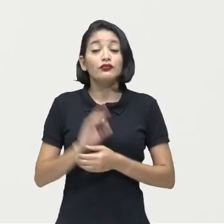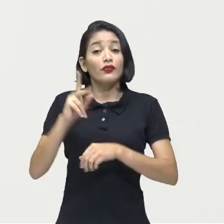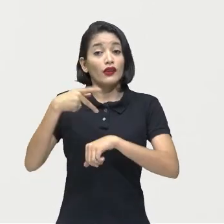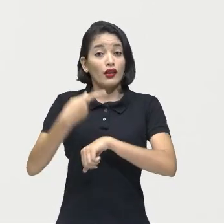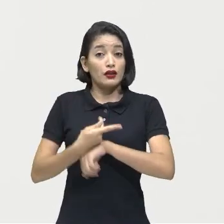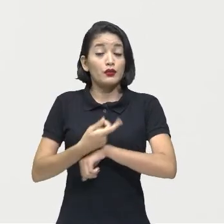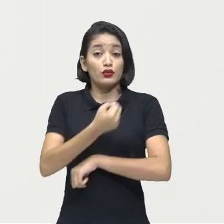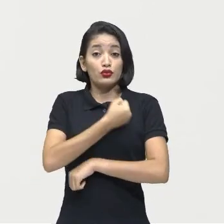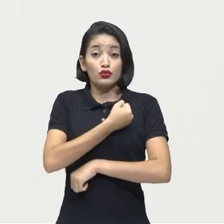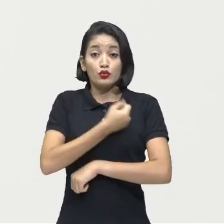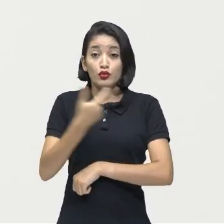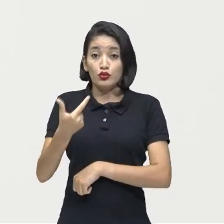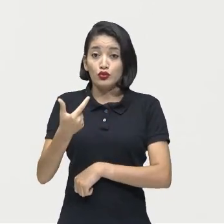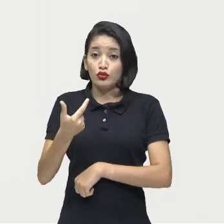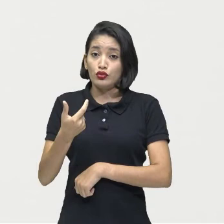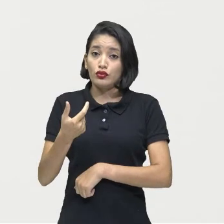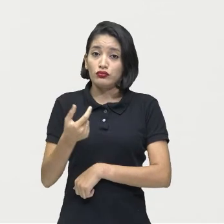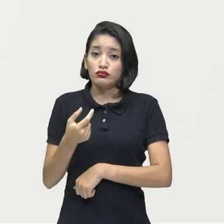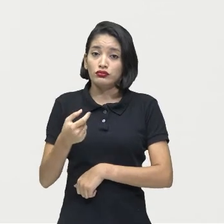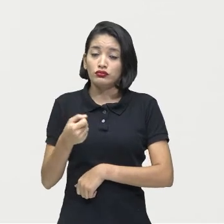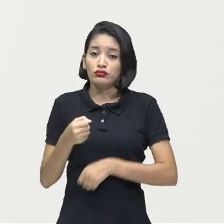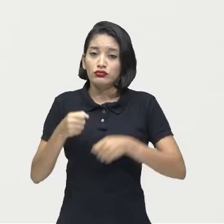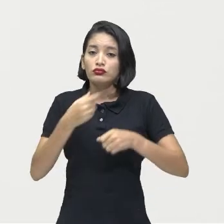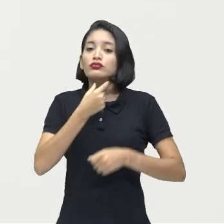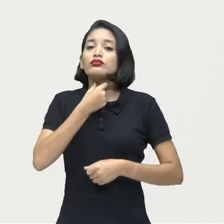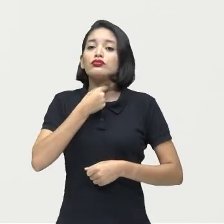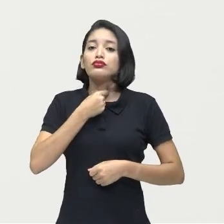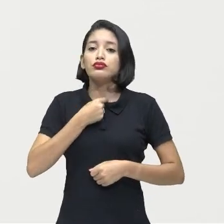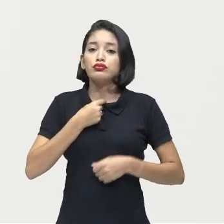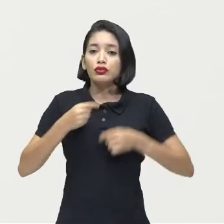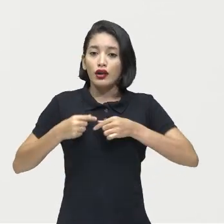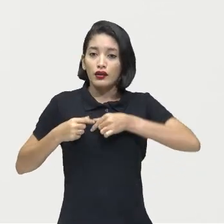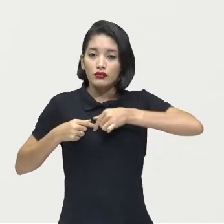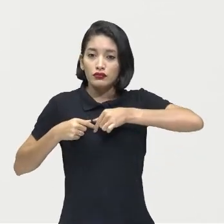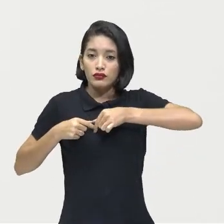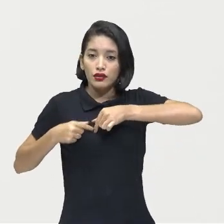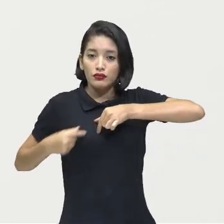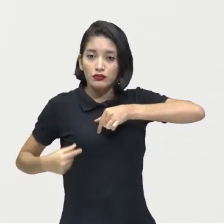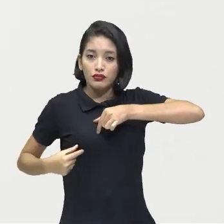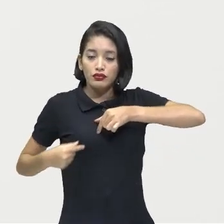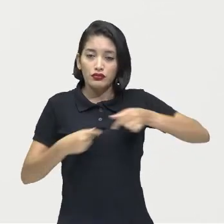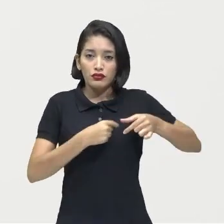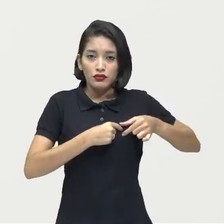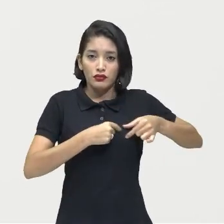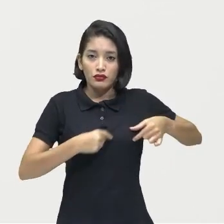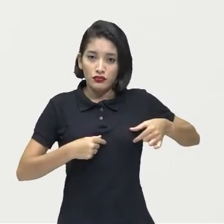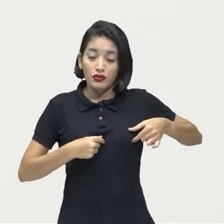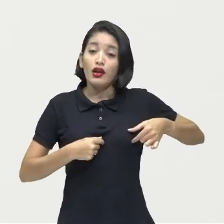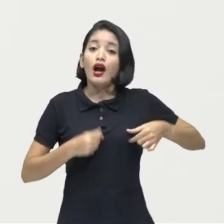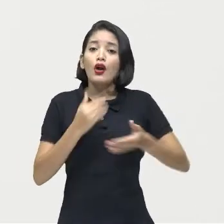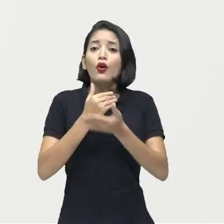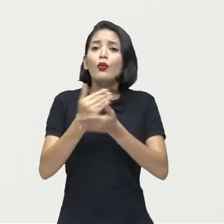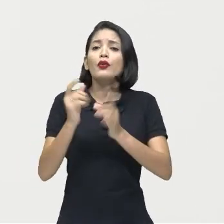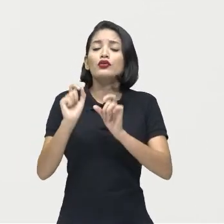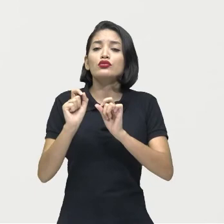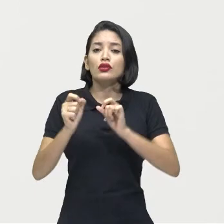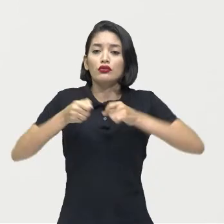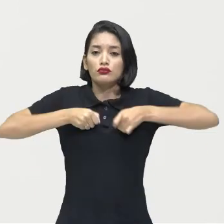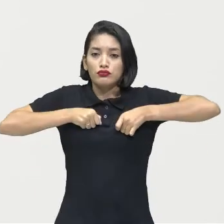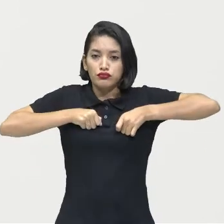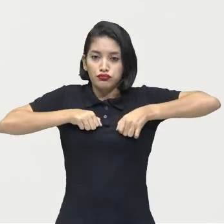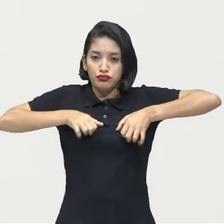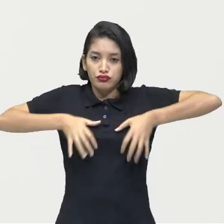Depois ela chega aqui nos brônquios. Observem que os brônquios, eles começam a se ramificar, né? Então